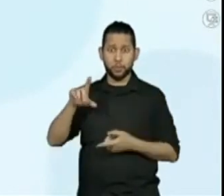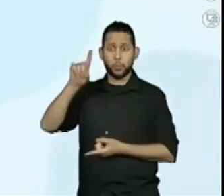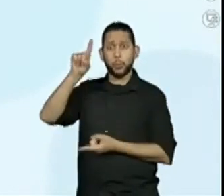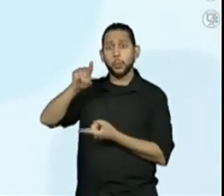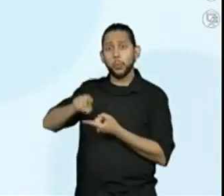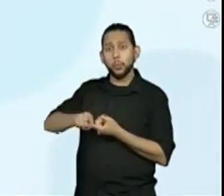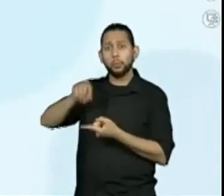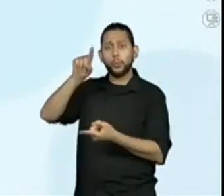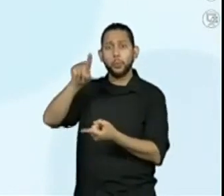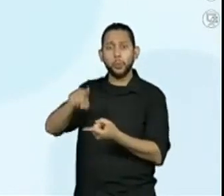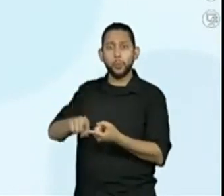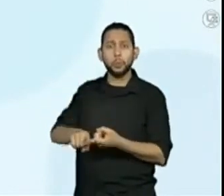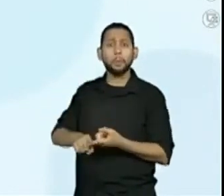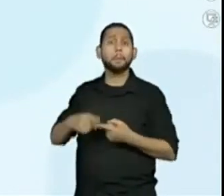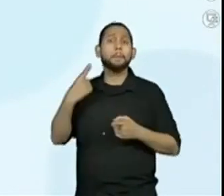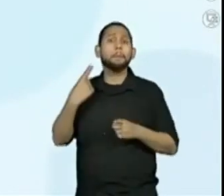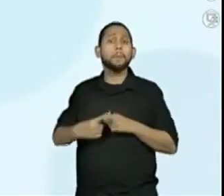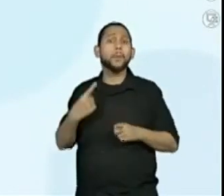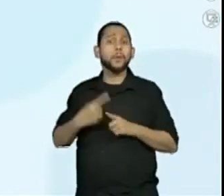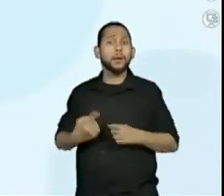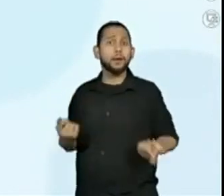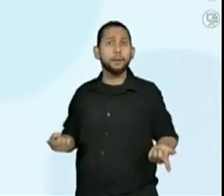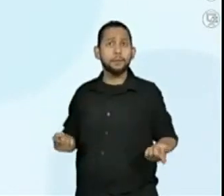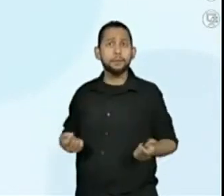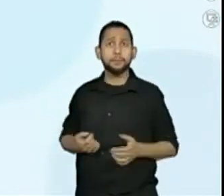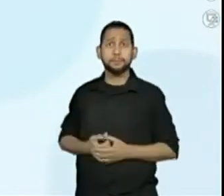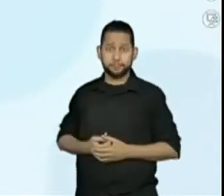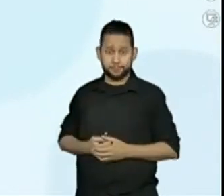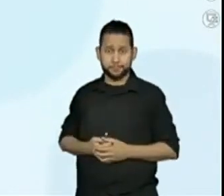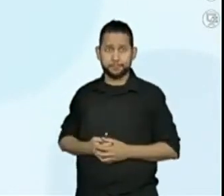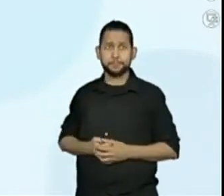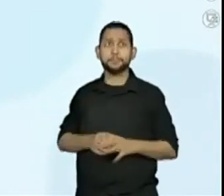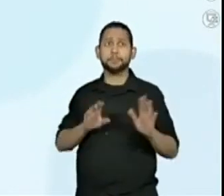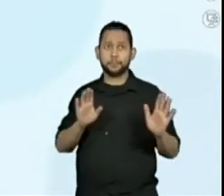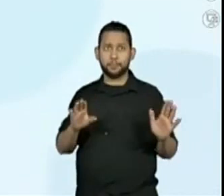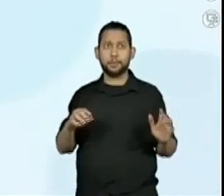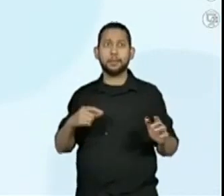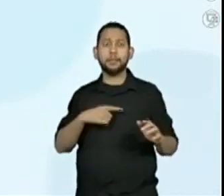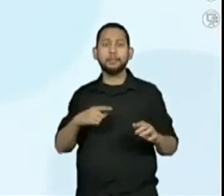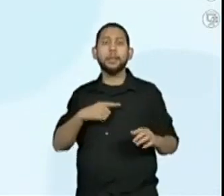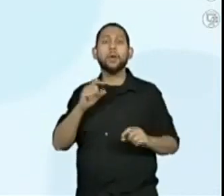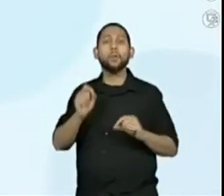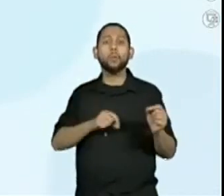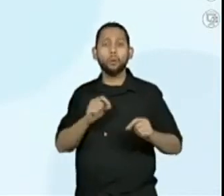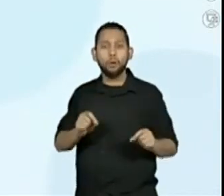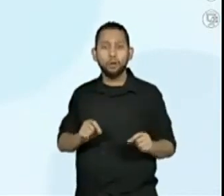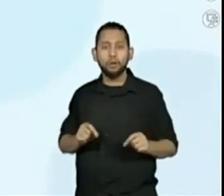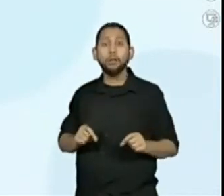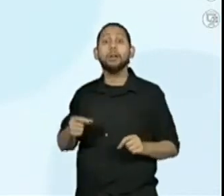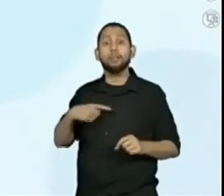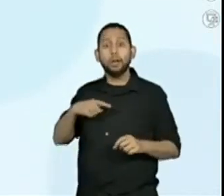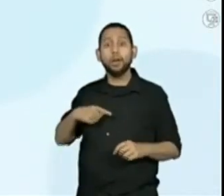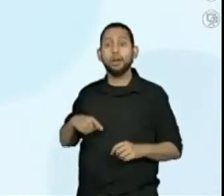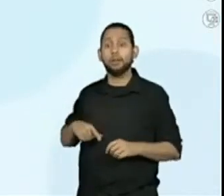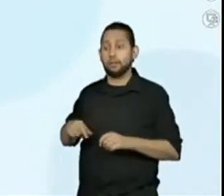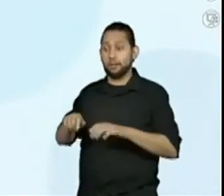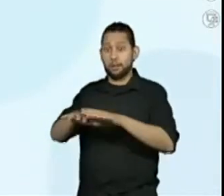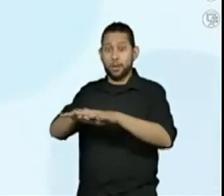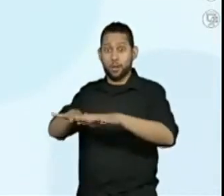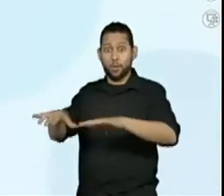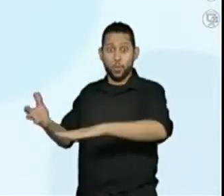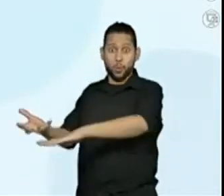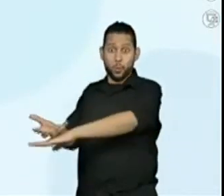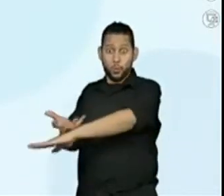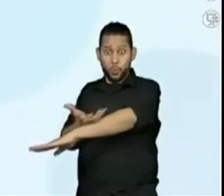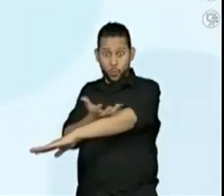e das reservas legais? Atenção! As pastagens são a principal razão da destruição